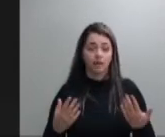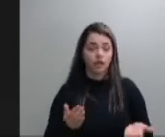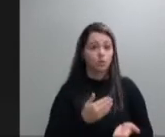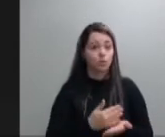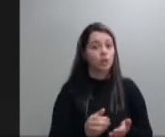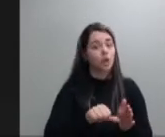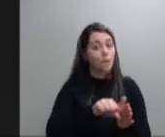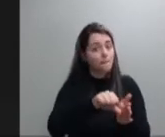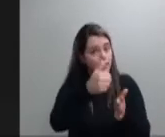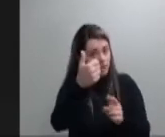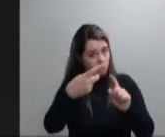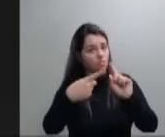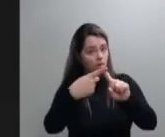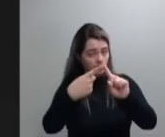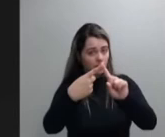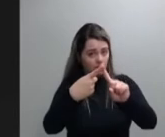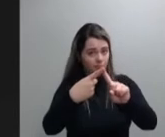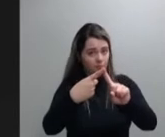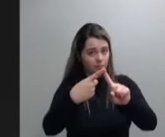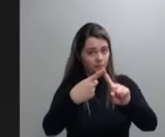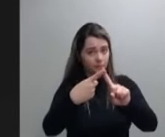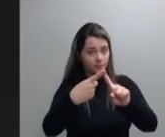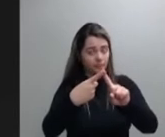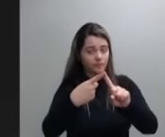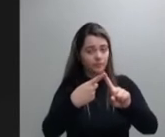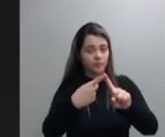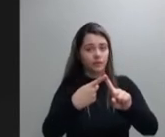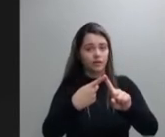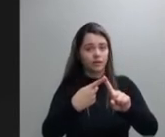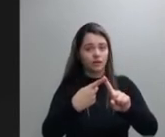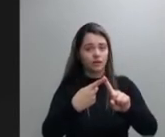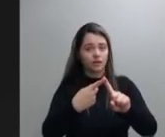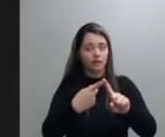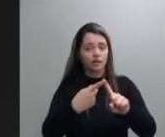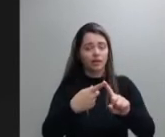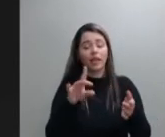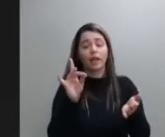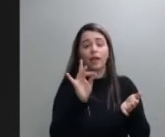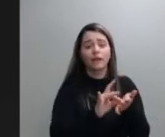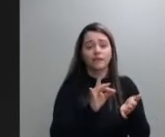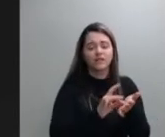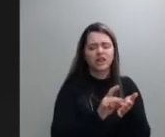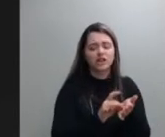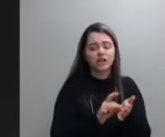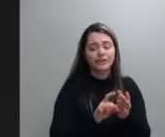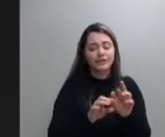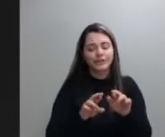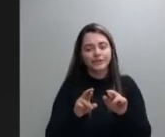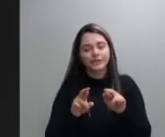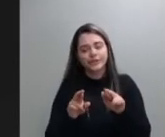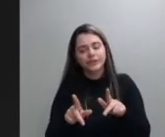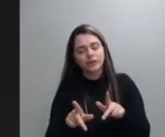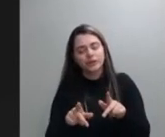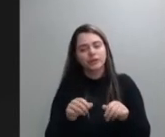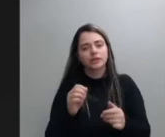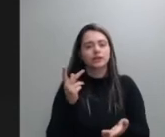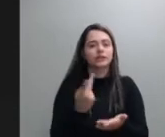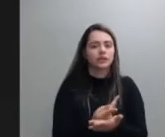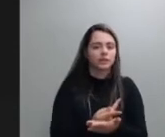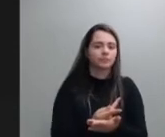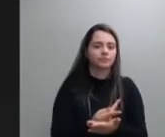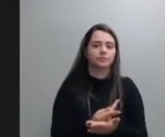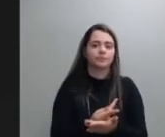a primeira premissa acima indicada ela na verdade é equivocada pois é certo que a comissão do concurso